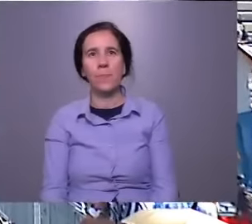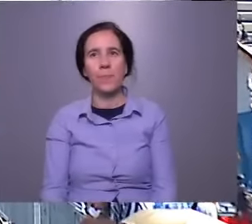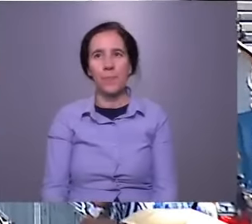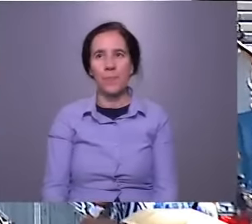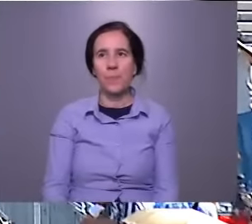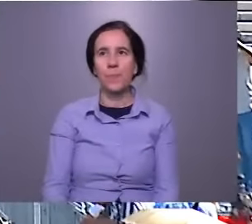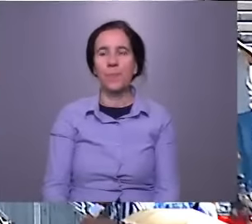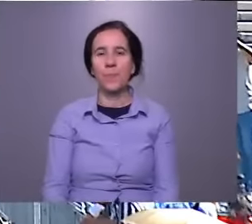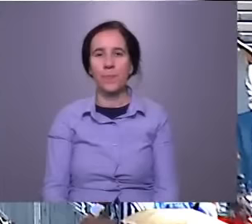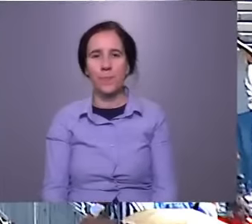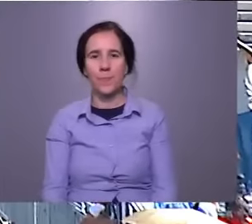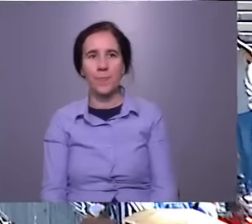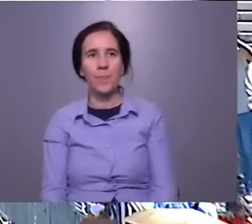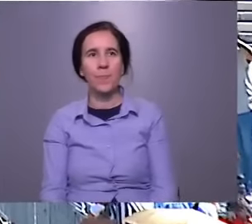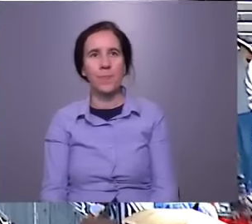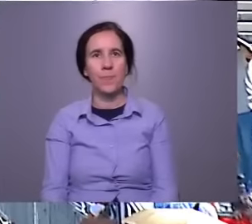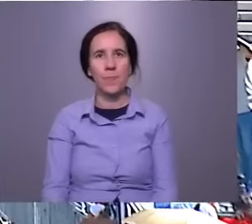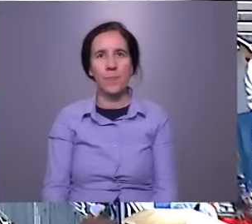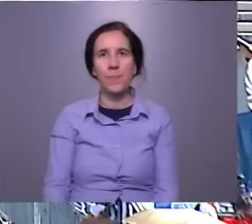nos conduza à vida eterna.